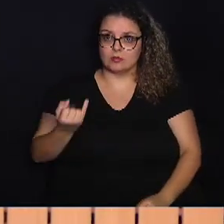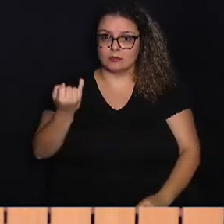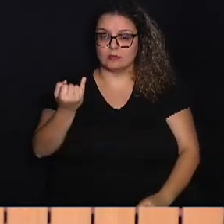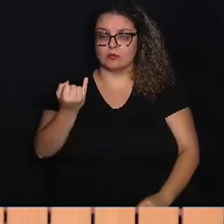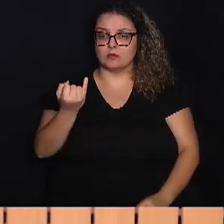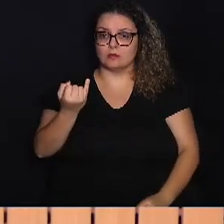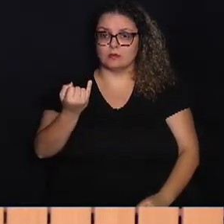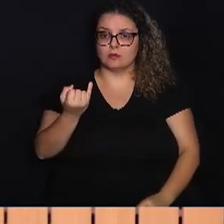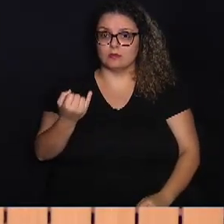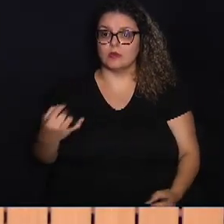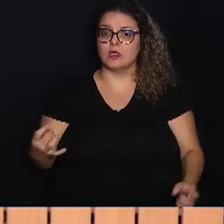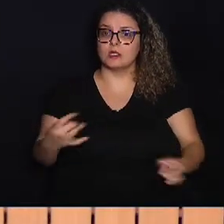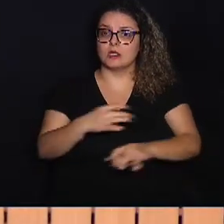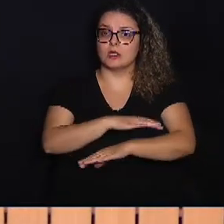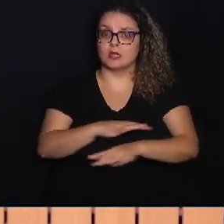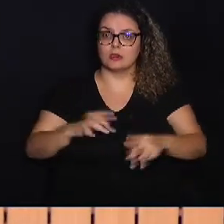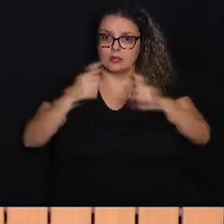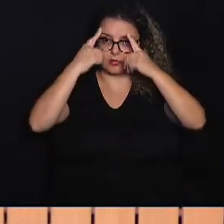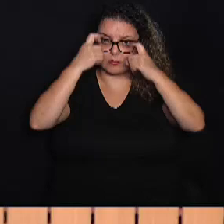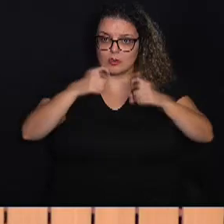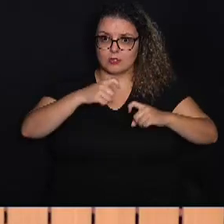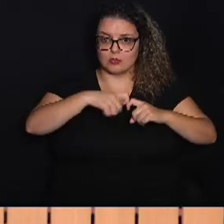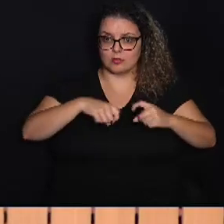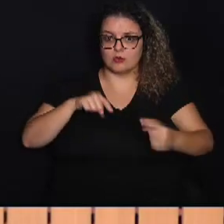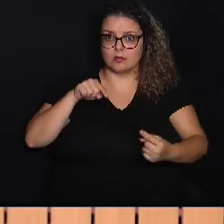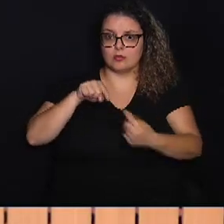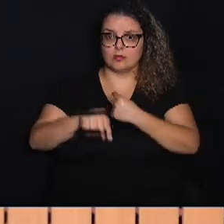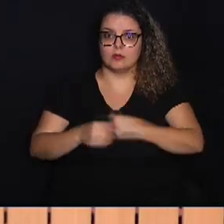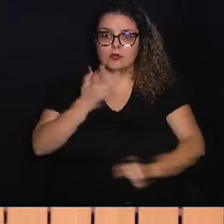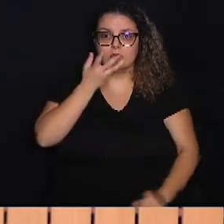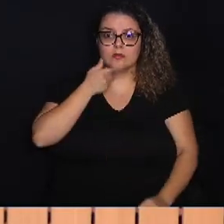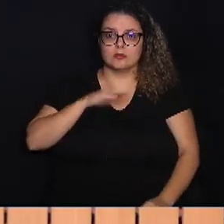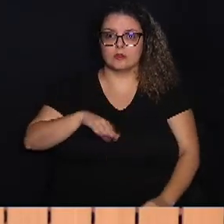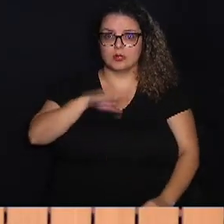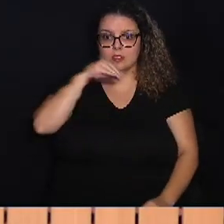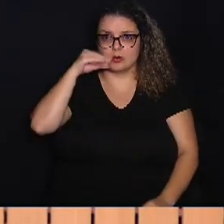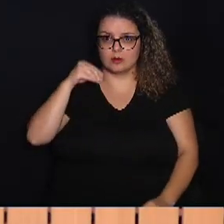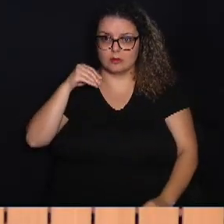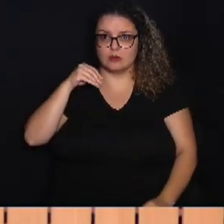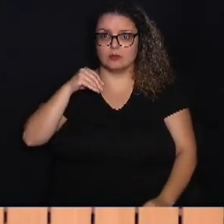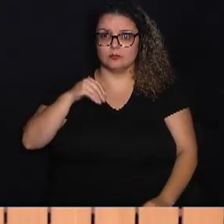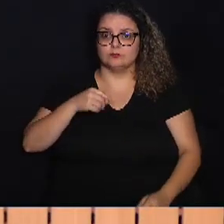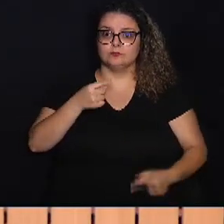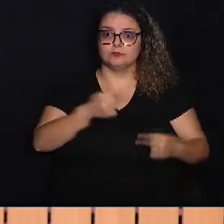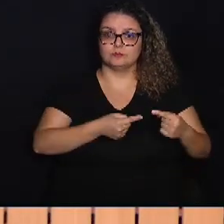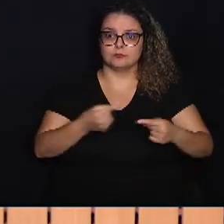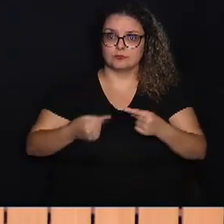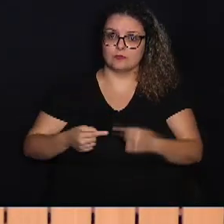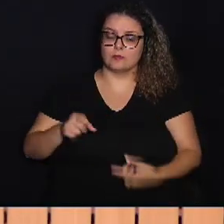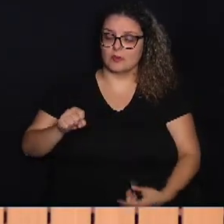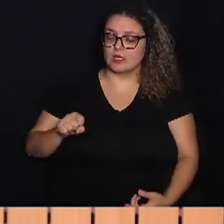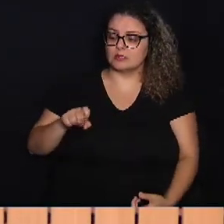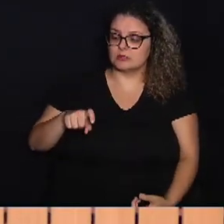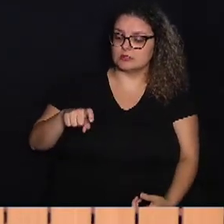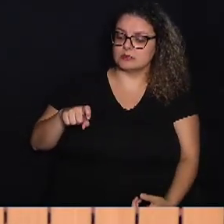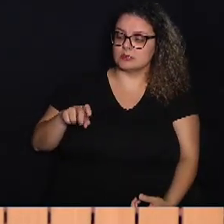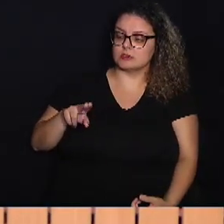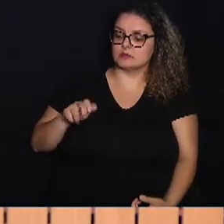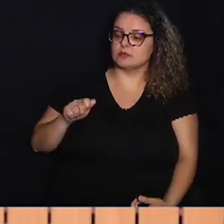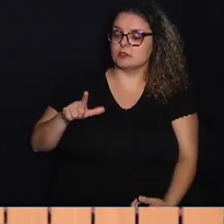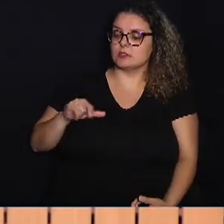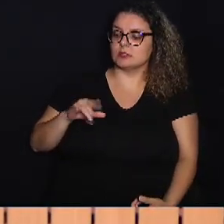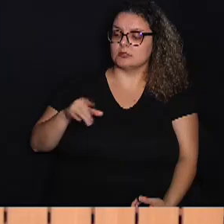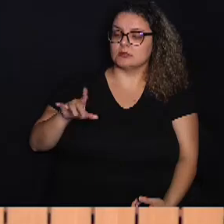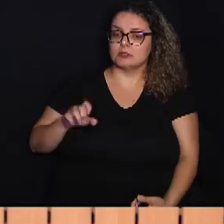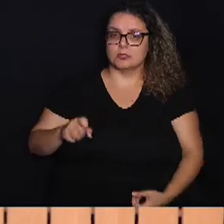para combater a violência sexual contra crianças e adolescentes a discussão sobre sexualidade sobre a questão da